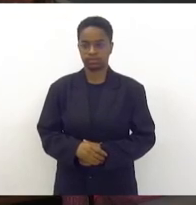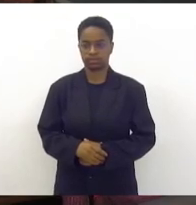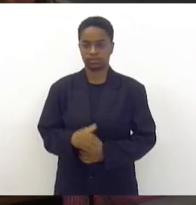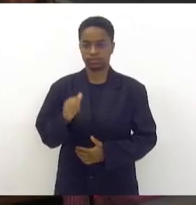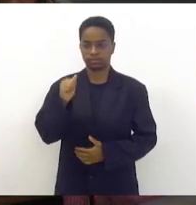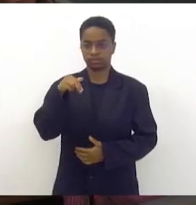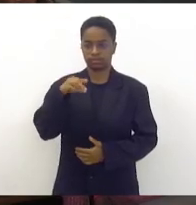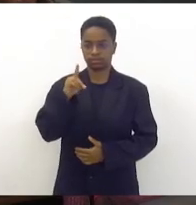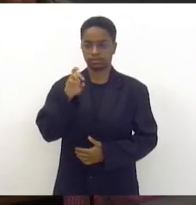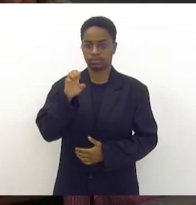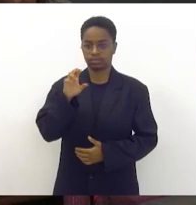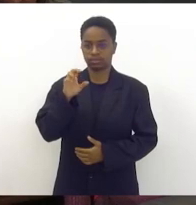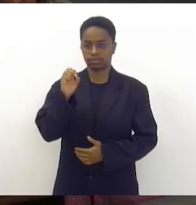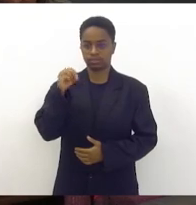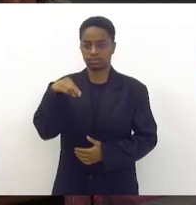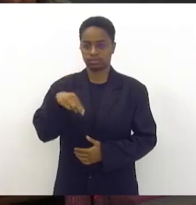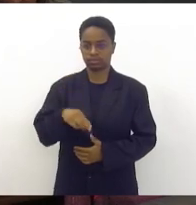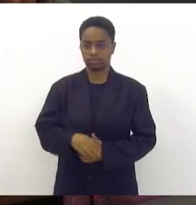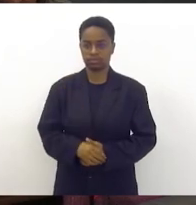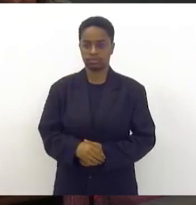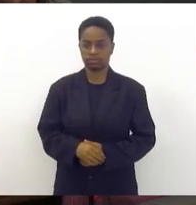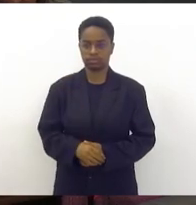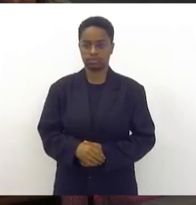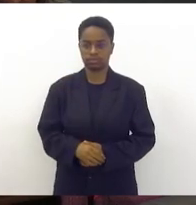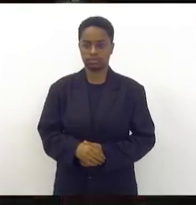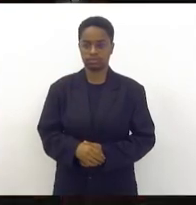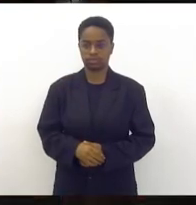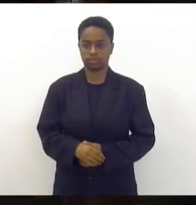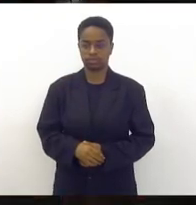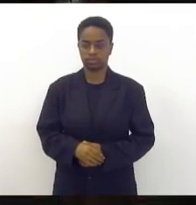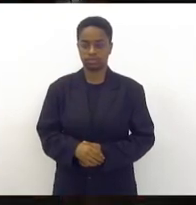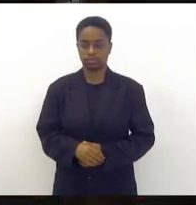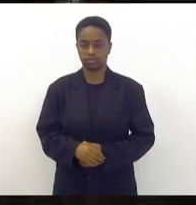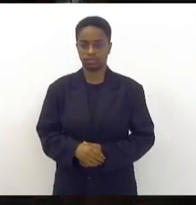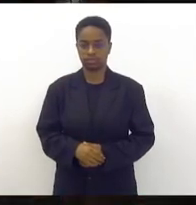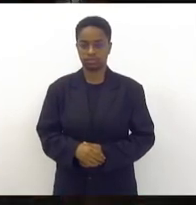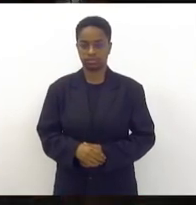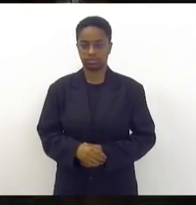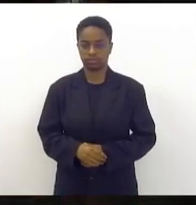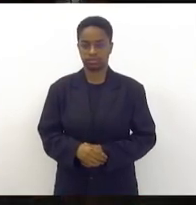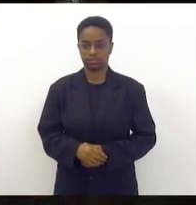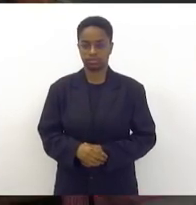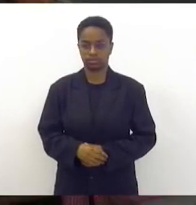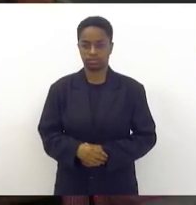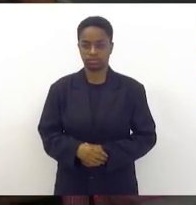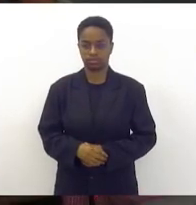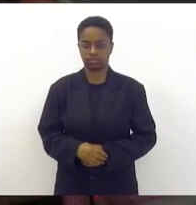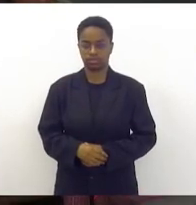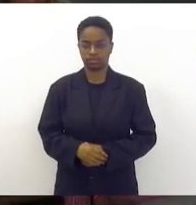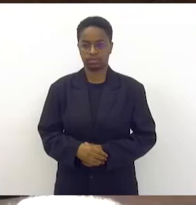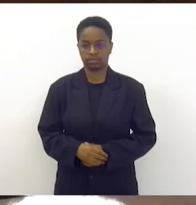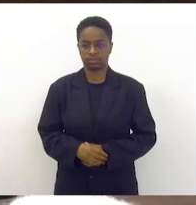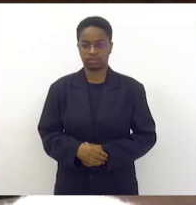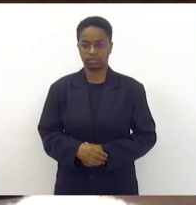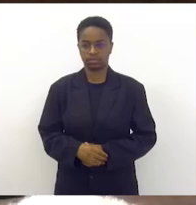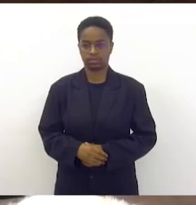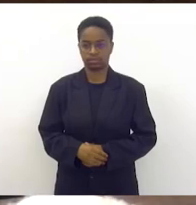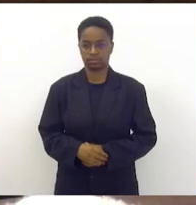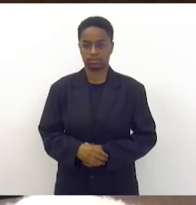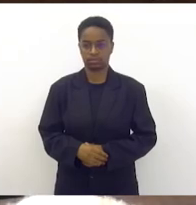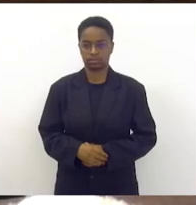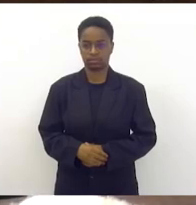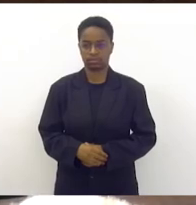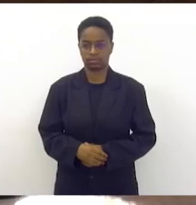Anderson Moraes. Nosso nobre deputado Anderson Moraes, de Orçamento, Finanças e Fiscalização Financeira e Controle. Senhor presidente.